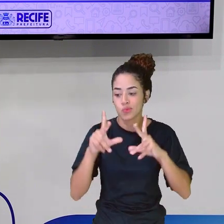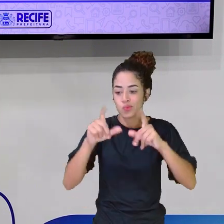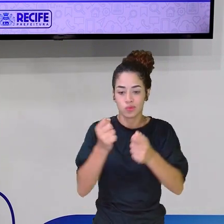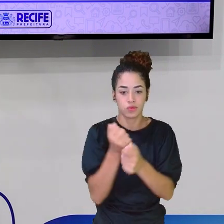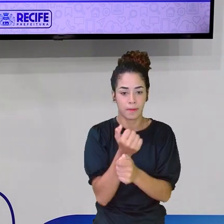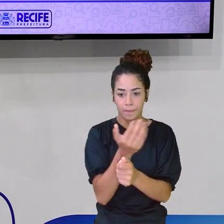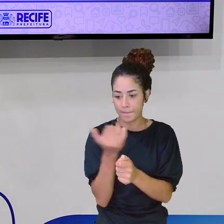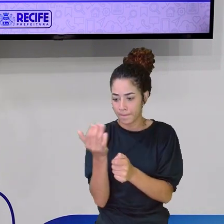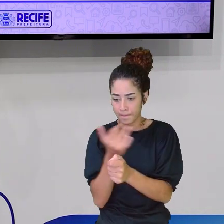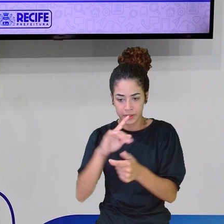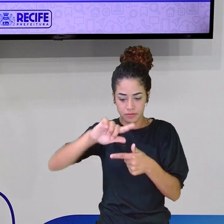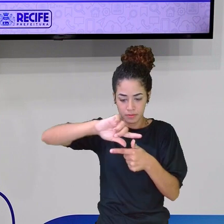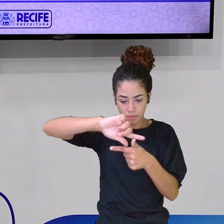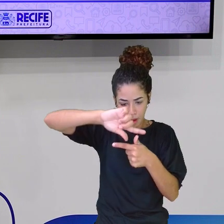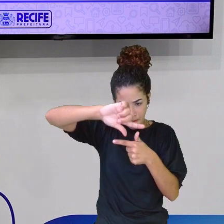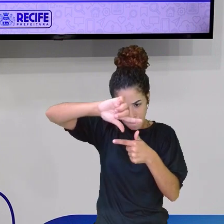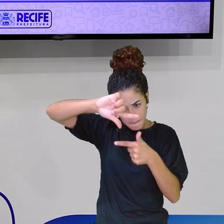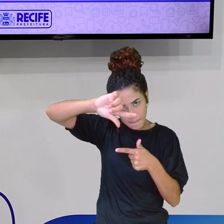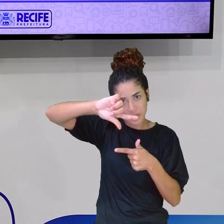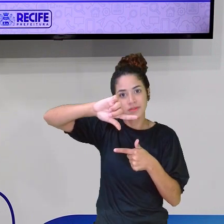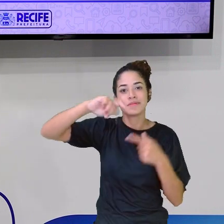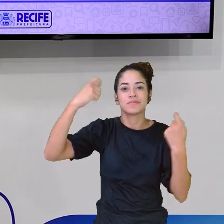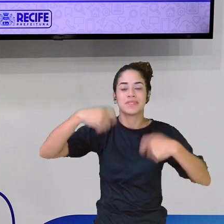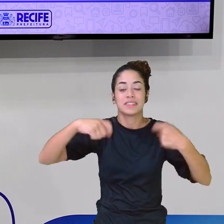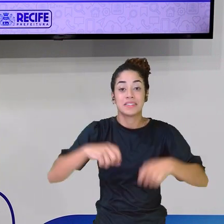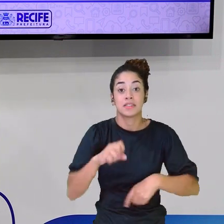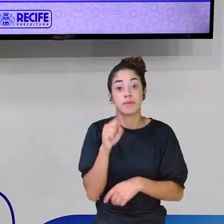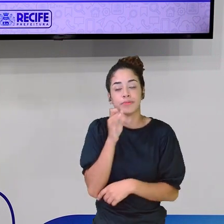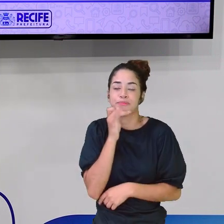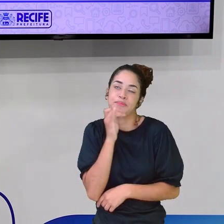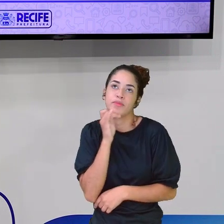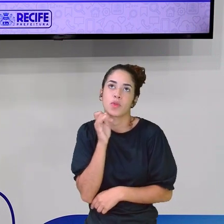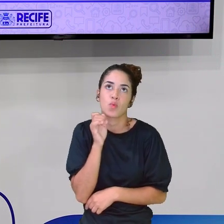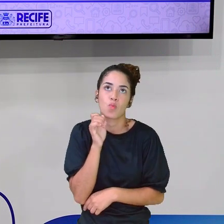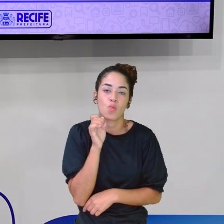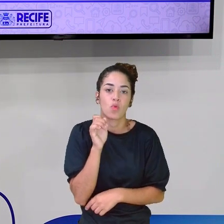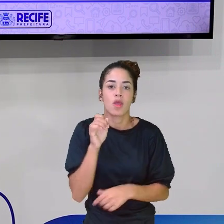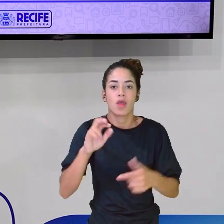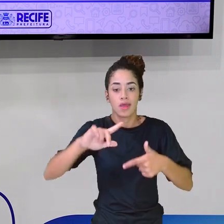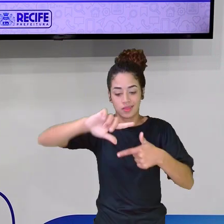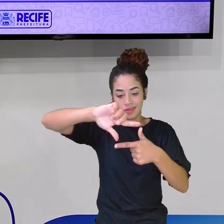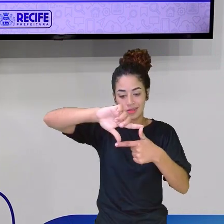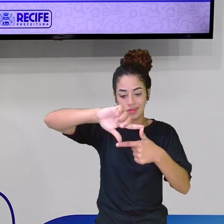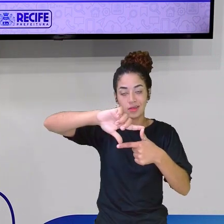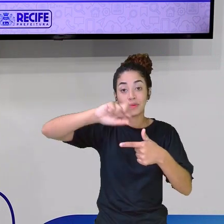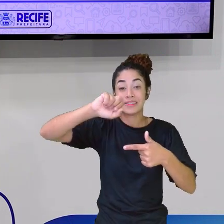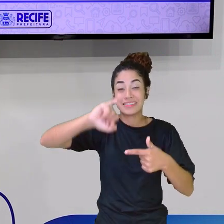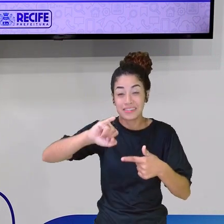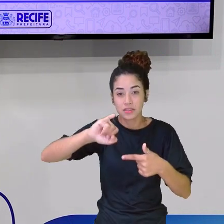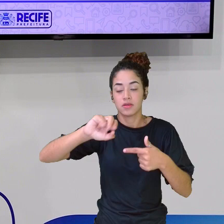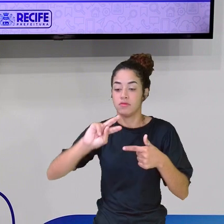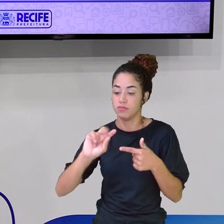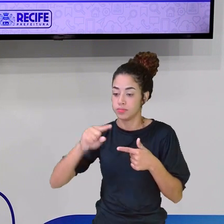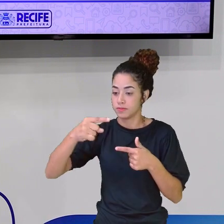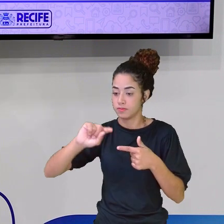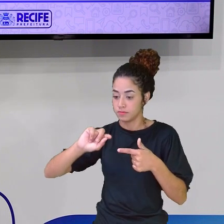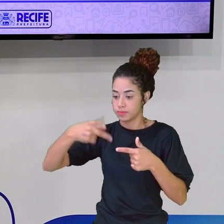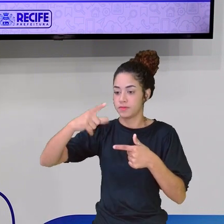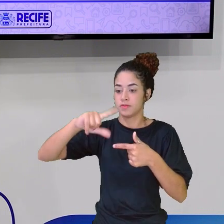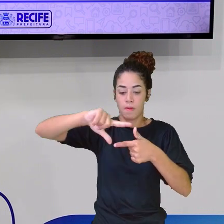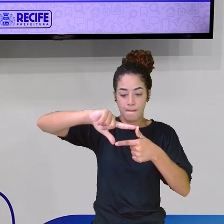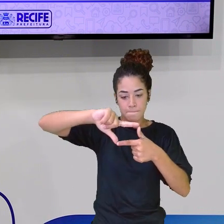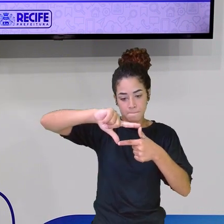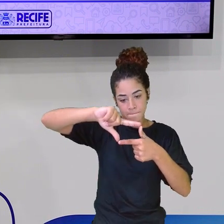dele. No caso do retângulo, se eu aumentar a minha base em 2 vezes, a minha altura